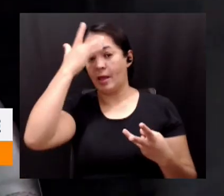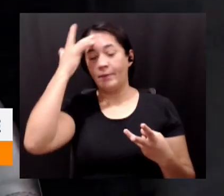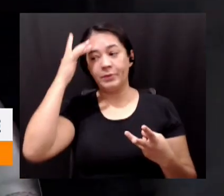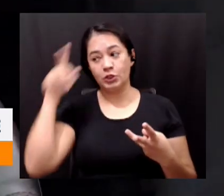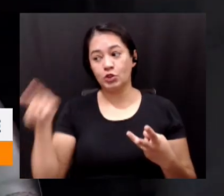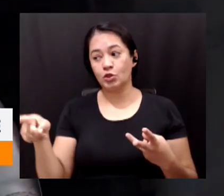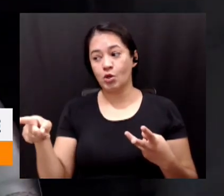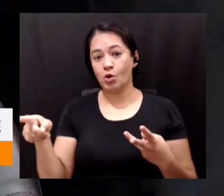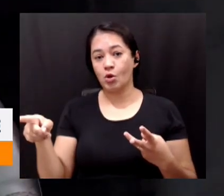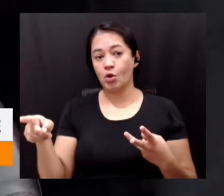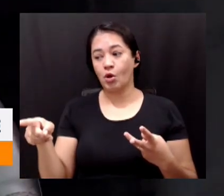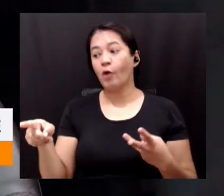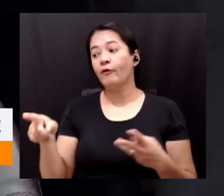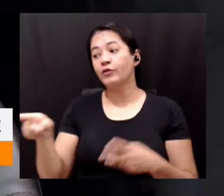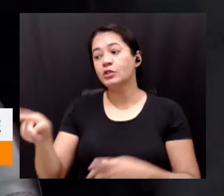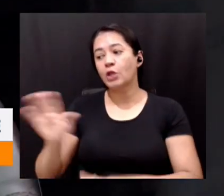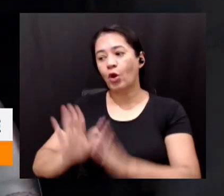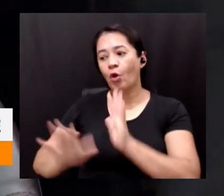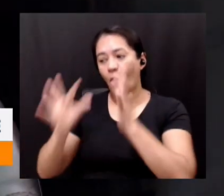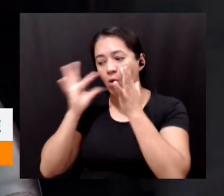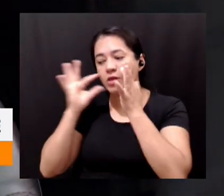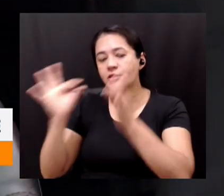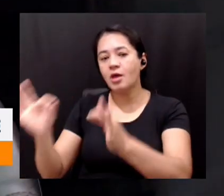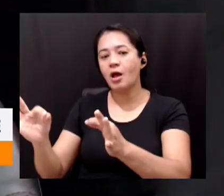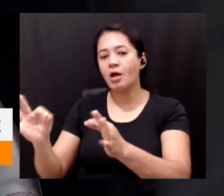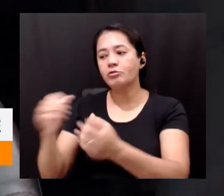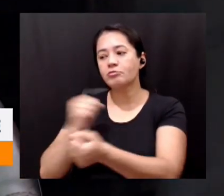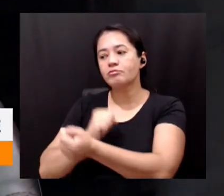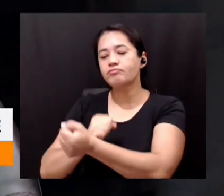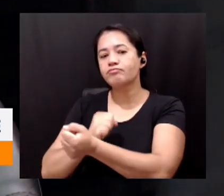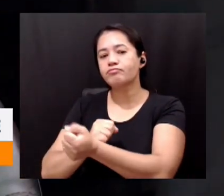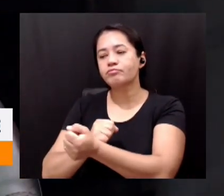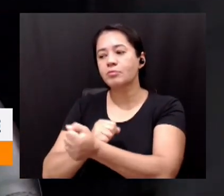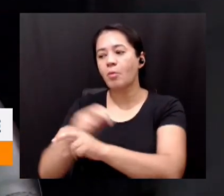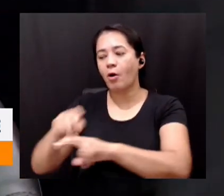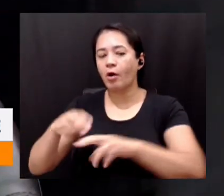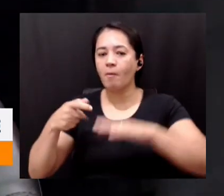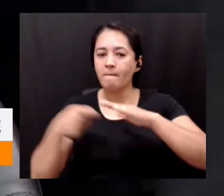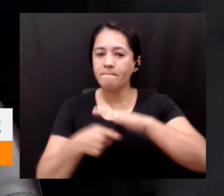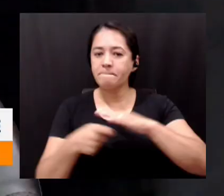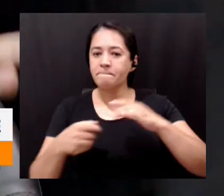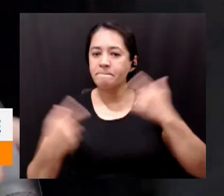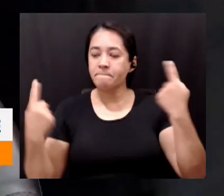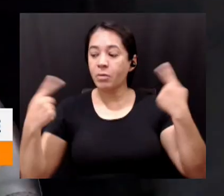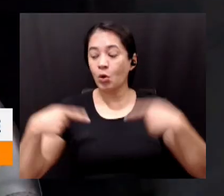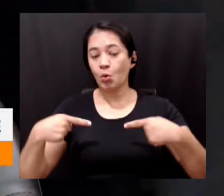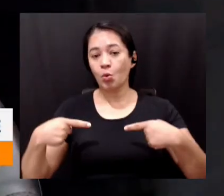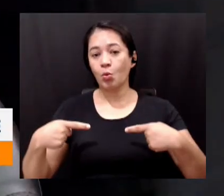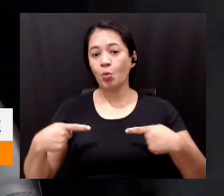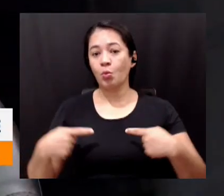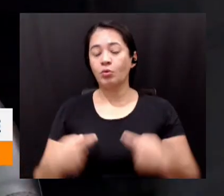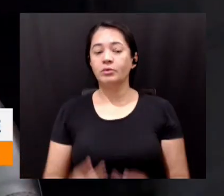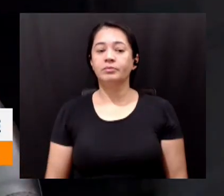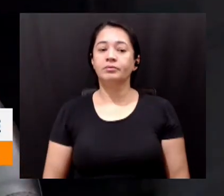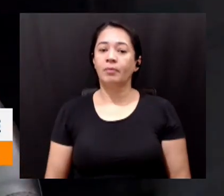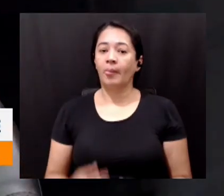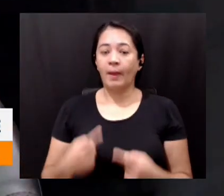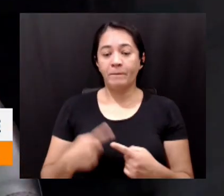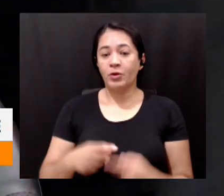corre o risco de um vício sobre aquele tipo de entretenimento, Sim. porque é um entretenimento,